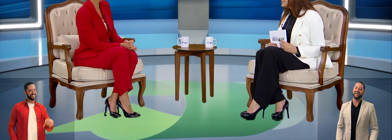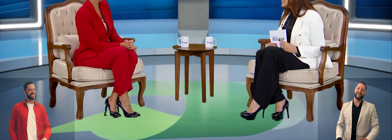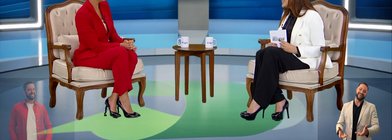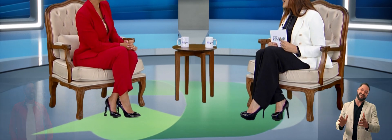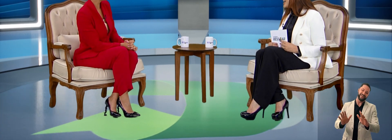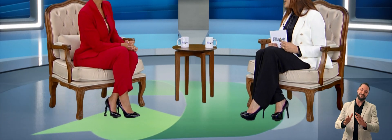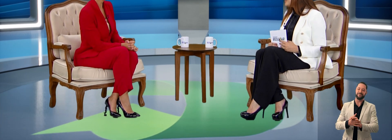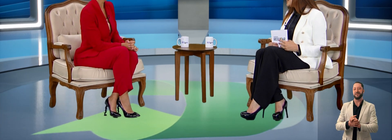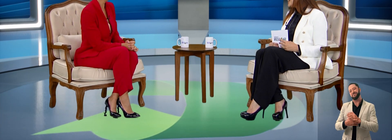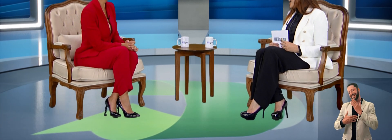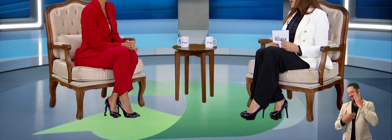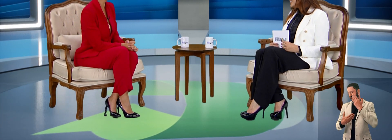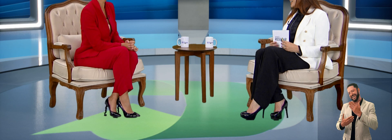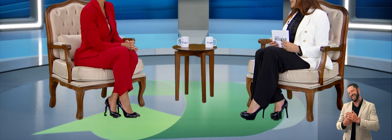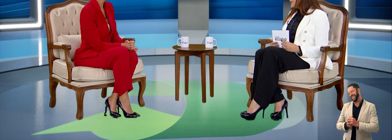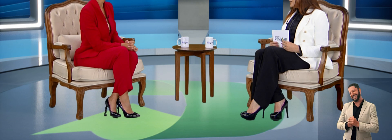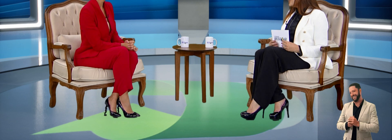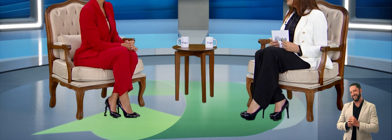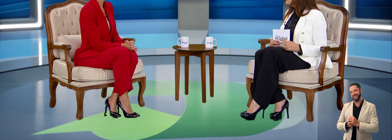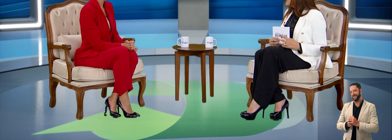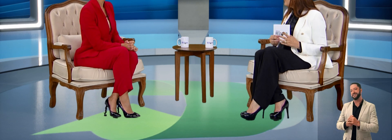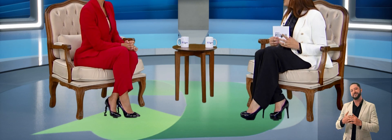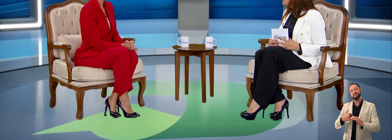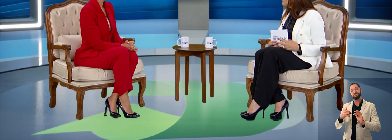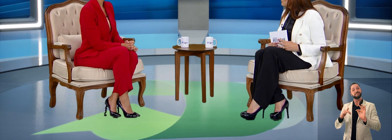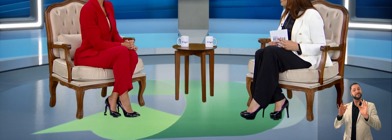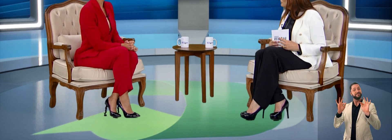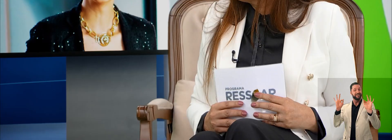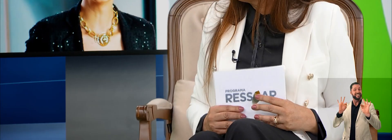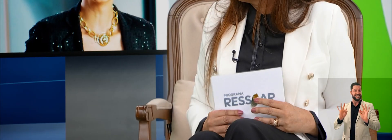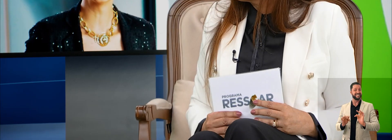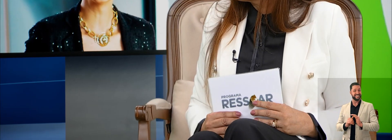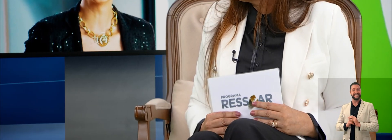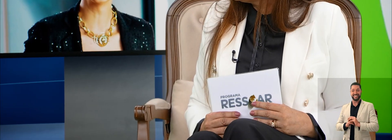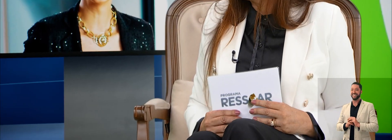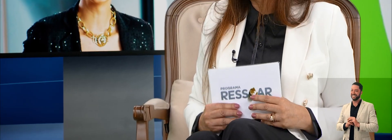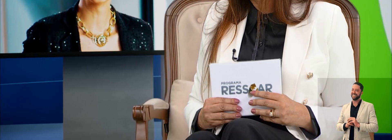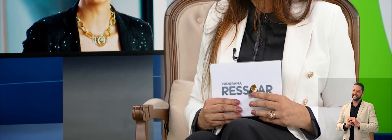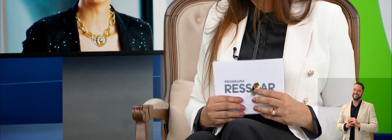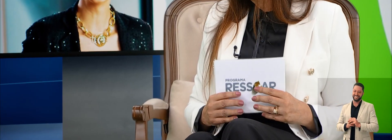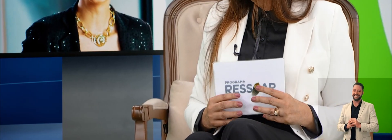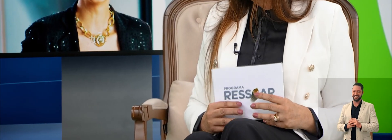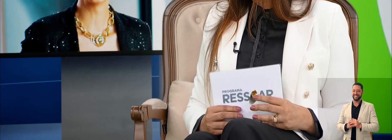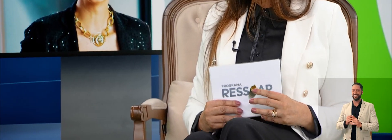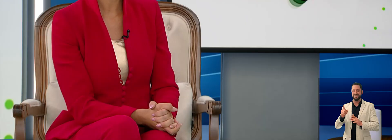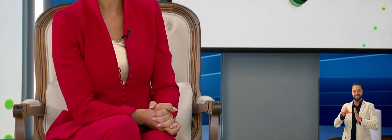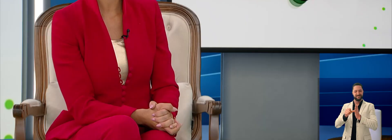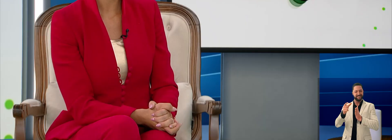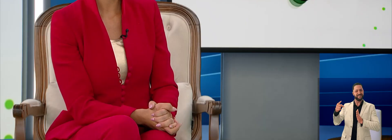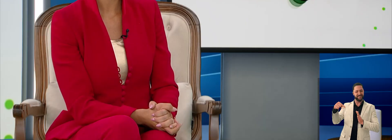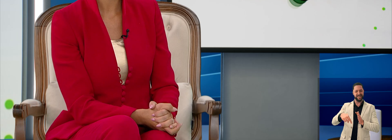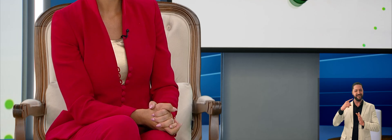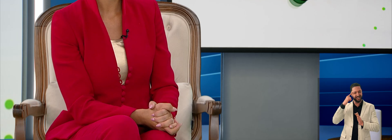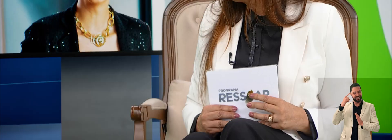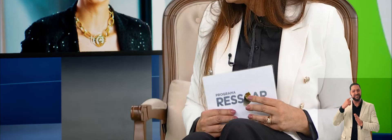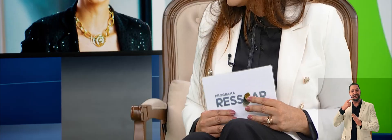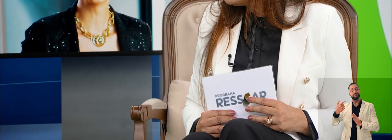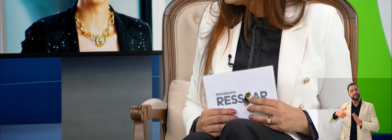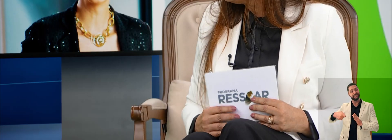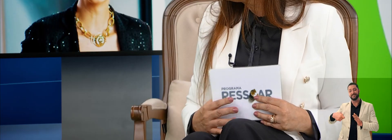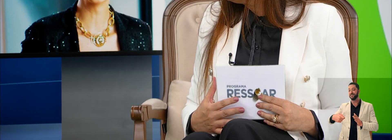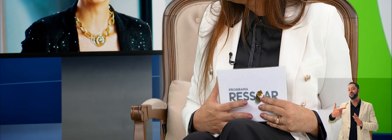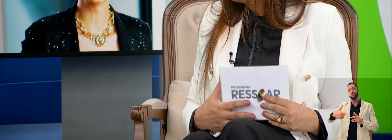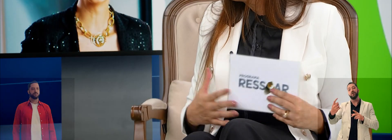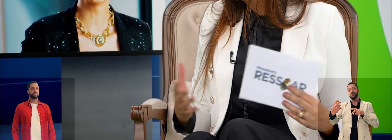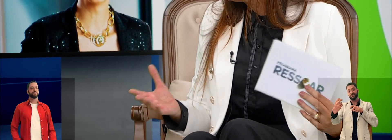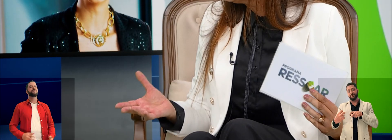feliz de estar aqui, Eunice. Ah, obrigada. Eu fico muito feliz e eu falei para você da primeira vez, né? Eu falei, você tem que voltar